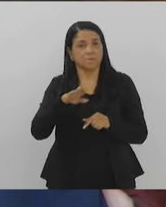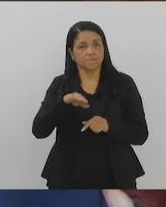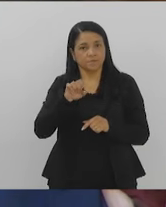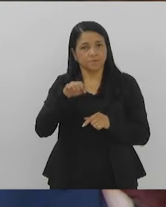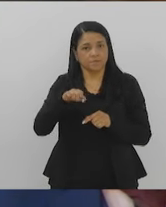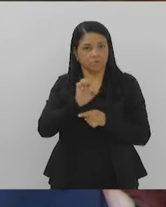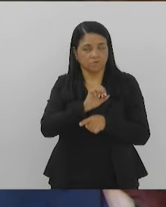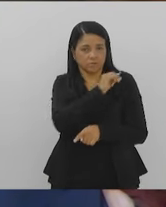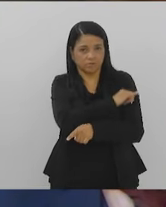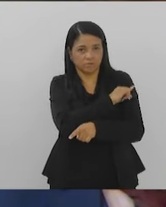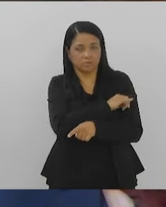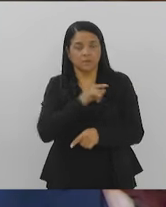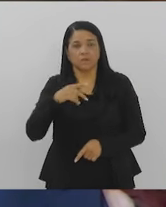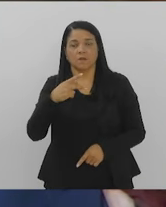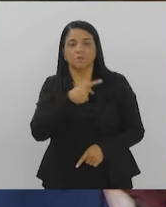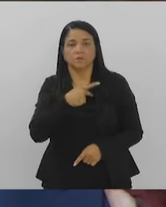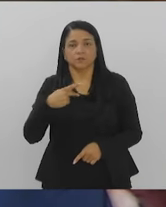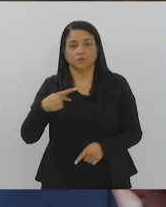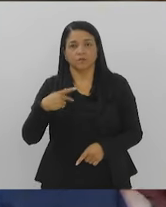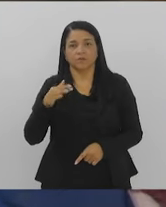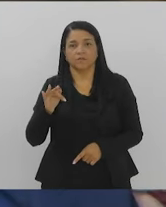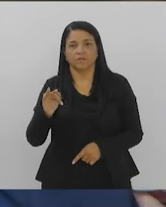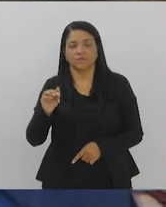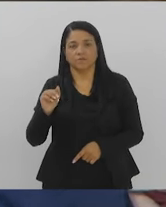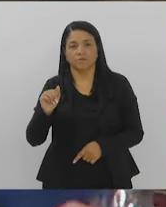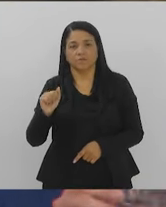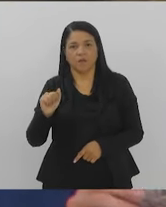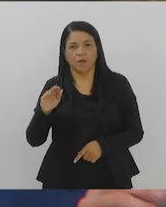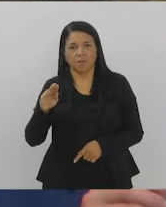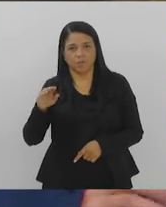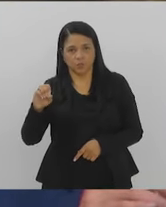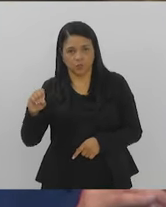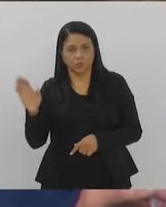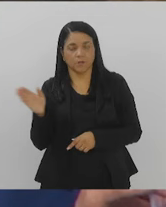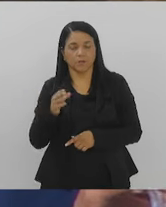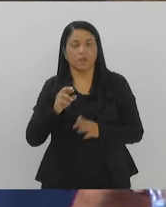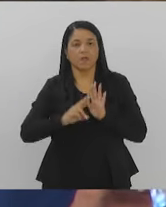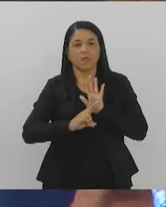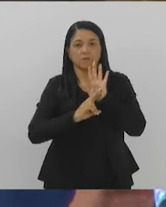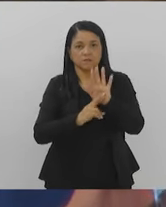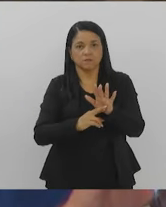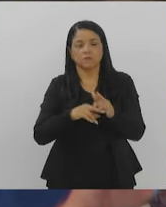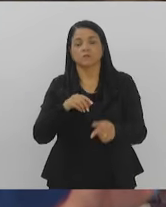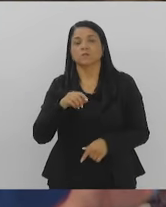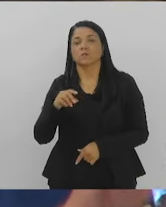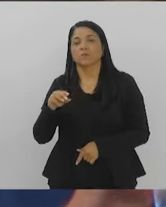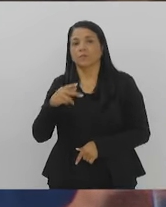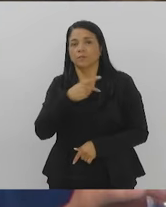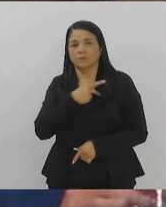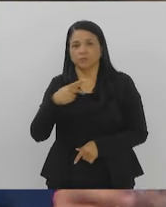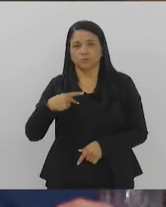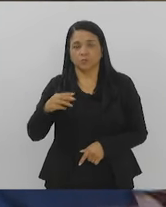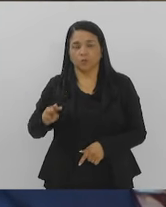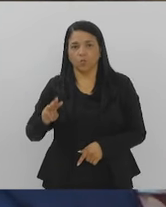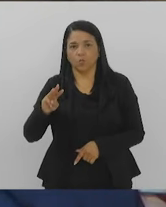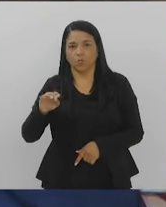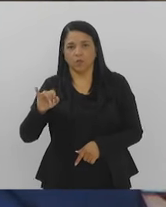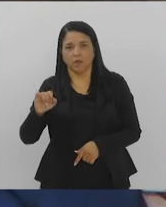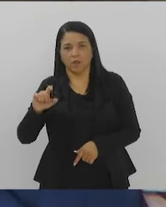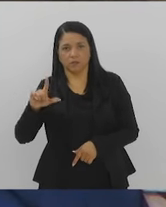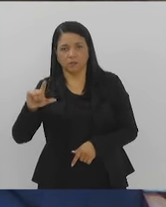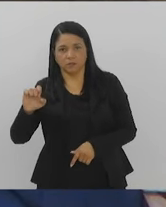e presidente da nossa SEAD, e representando também o pastor José Wellington, presidente da nossa